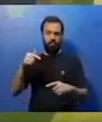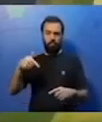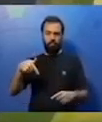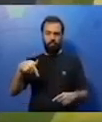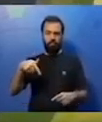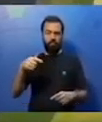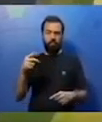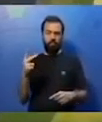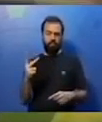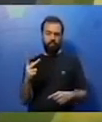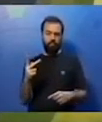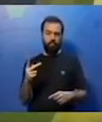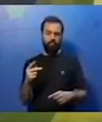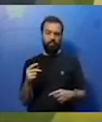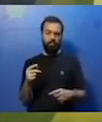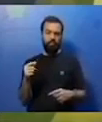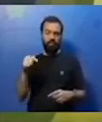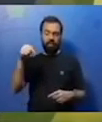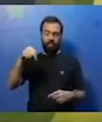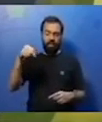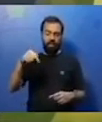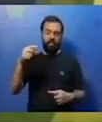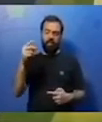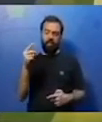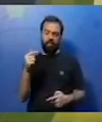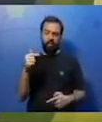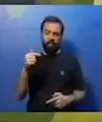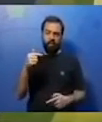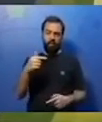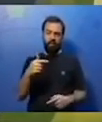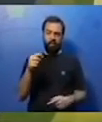mesma operação com